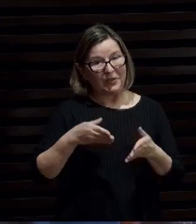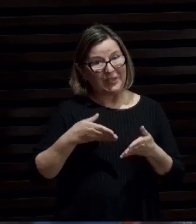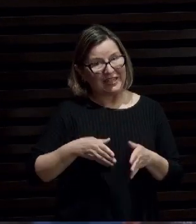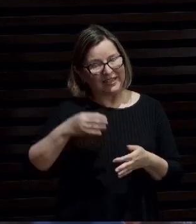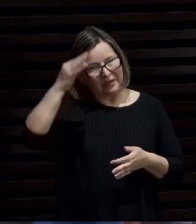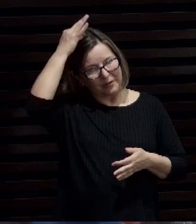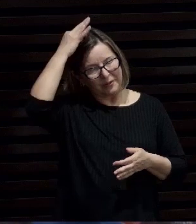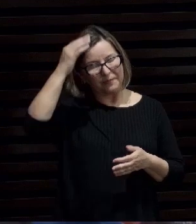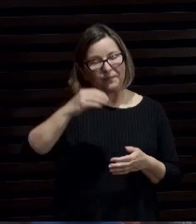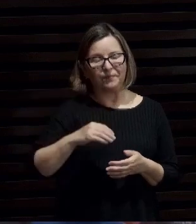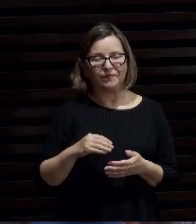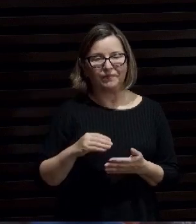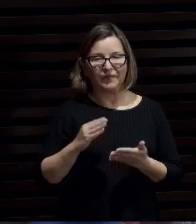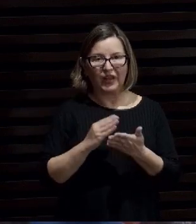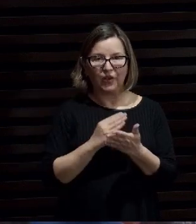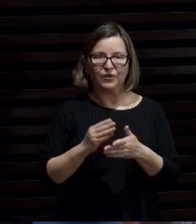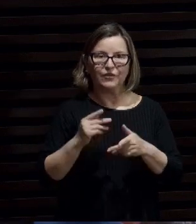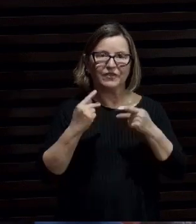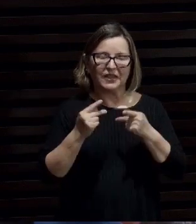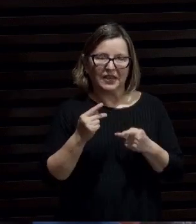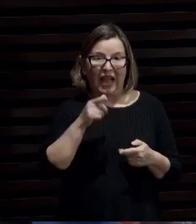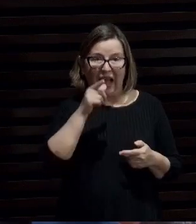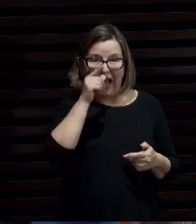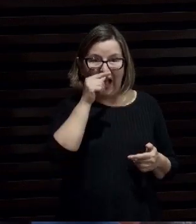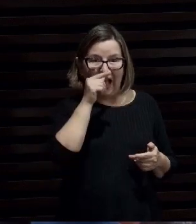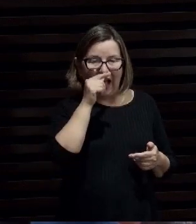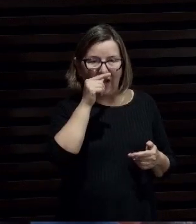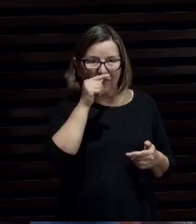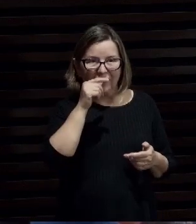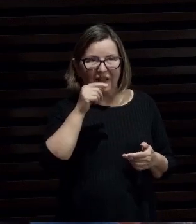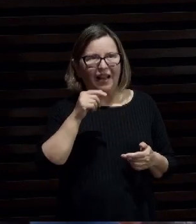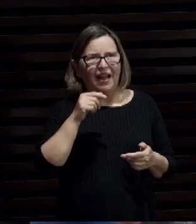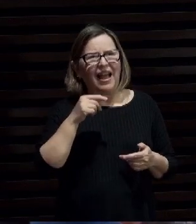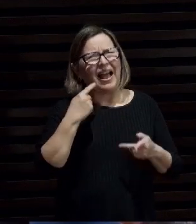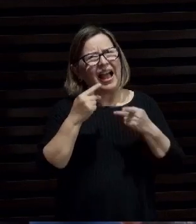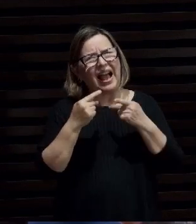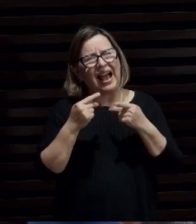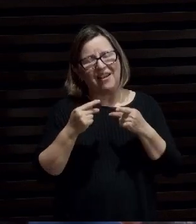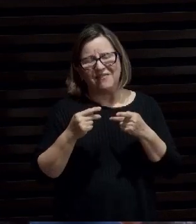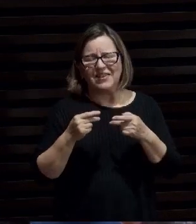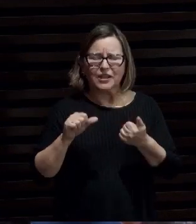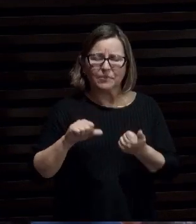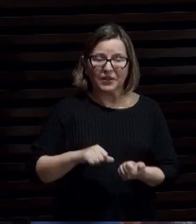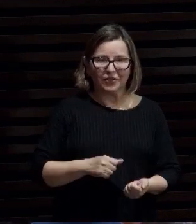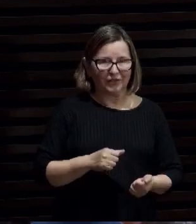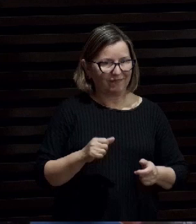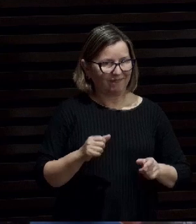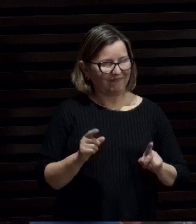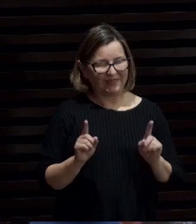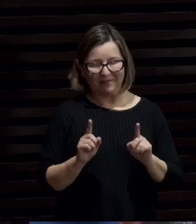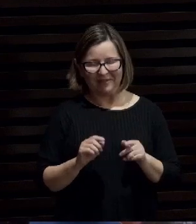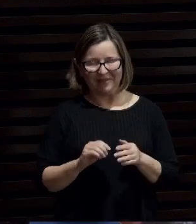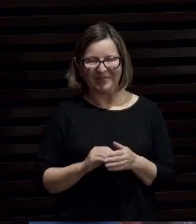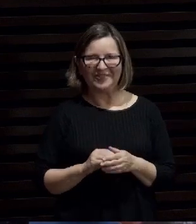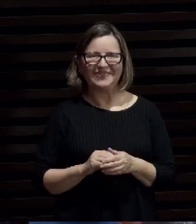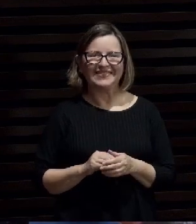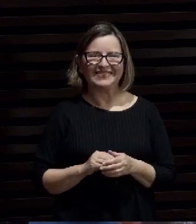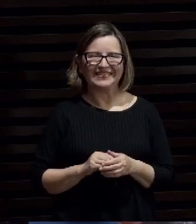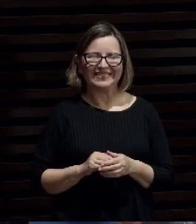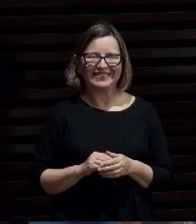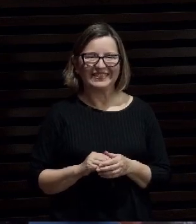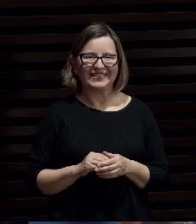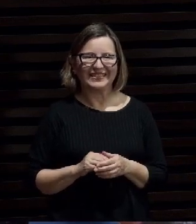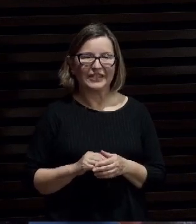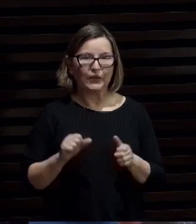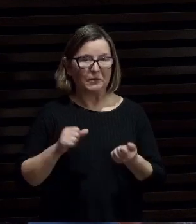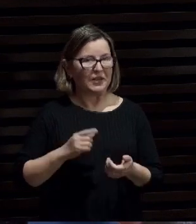Outros afirmam que essa água aqui se refere ao batismo que nós tivemos aqui hoje. Mas o pastor Maurício deixou bem claro que esse batismo não